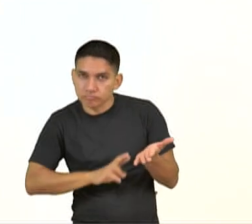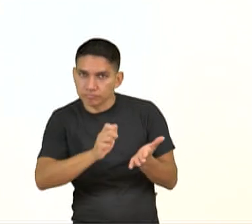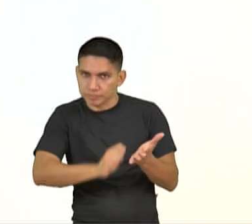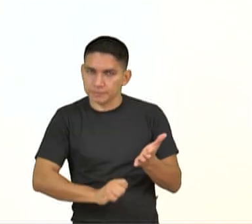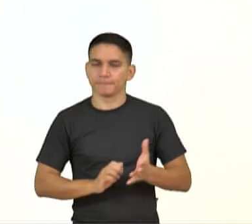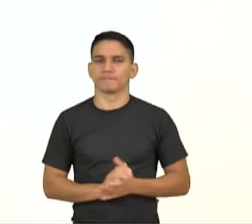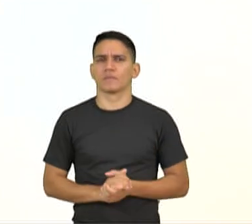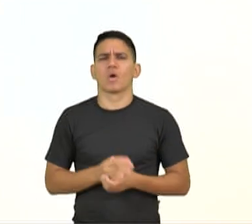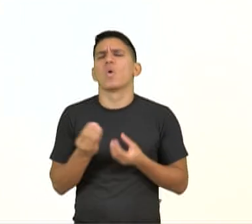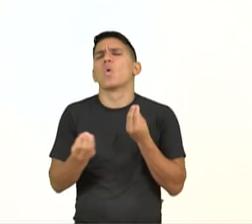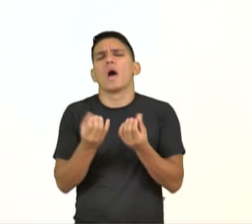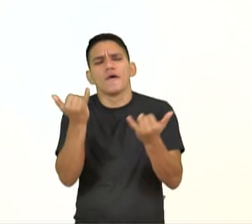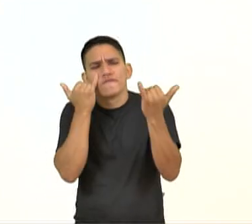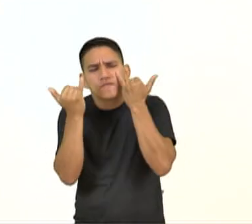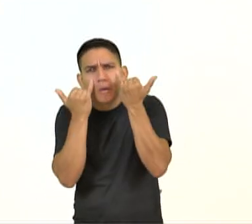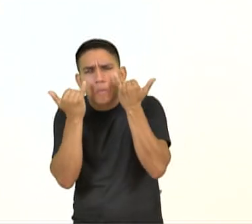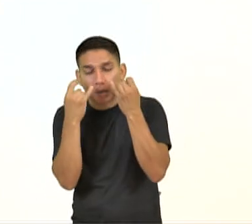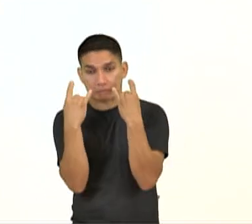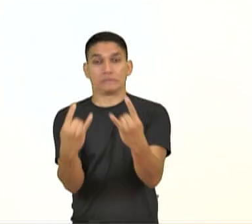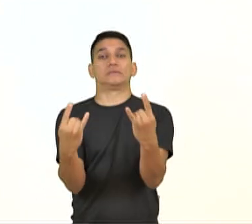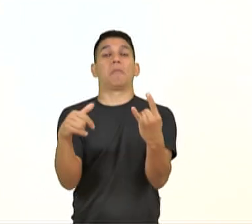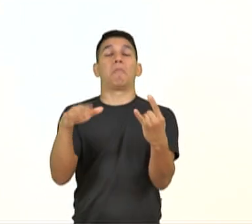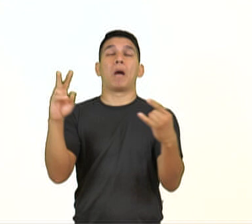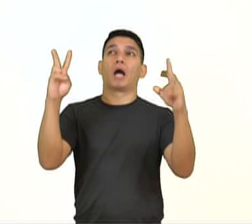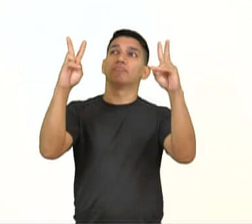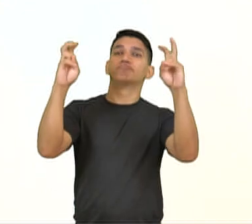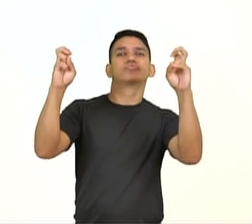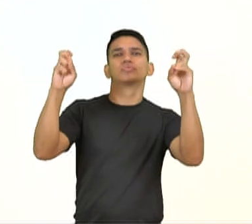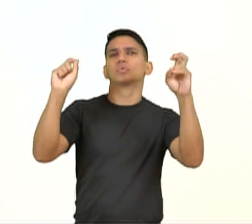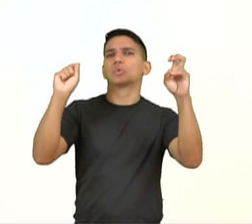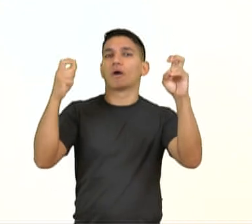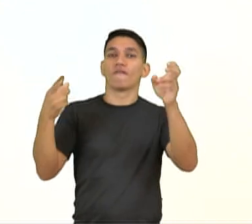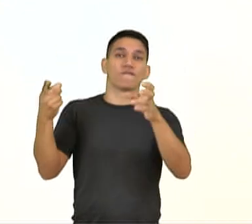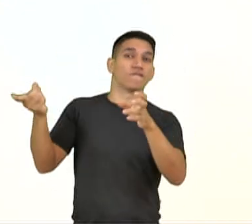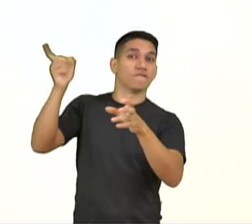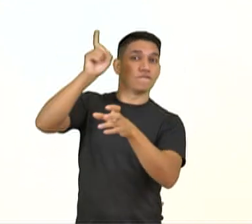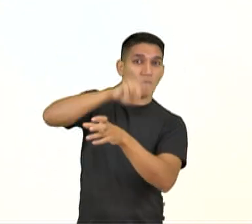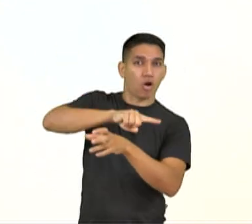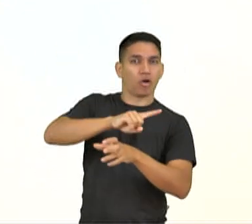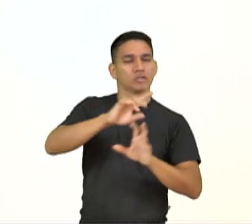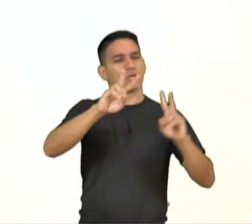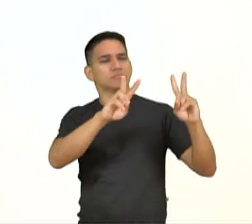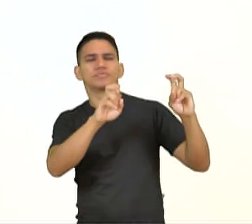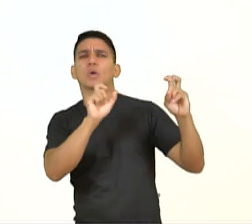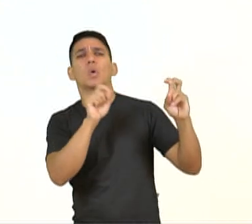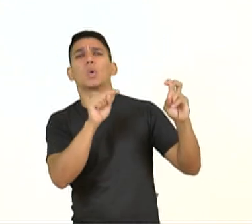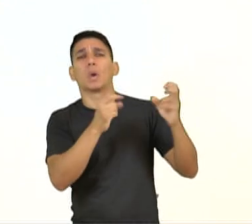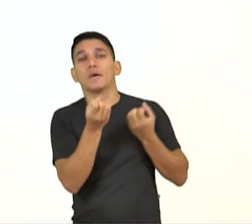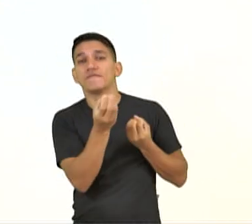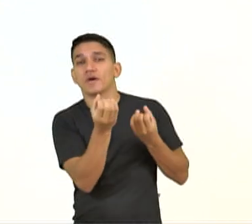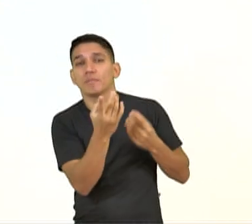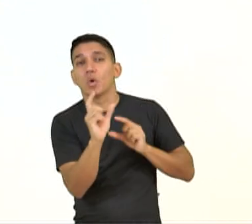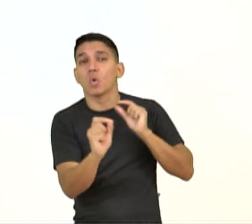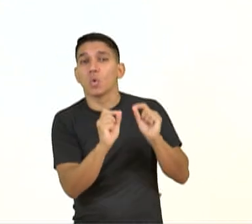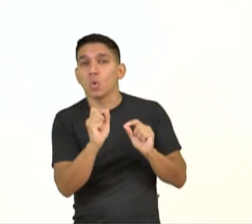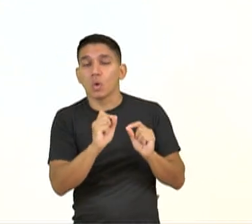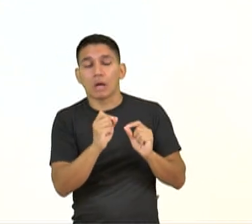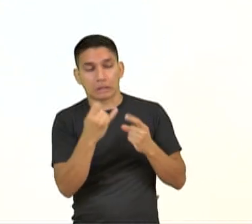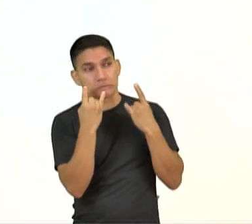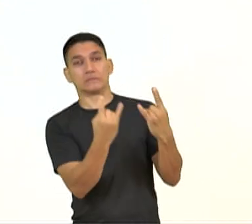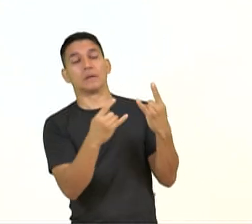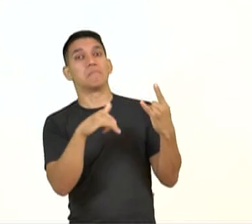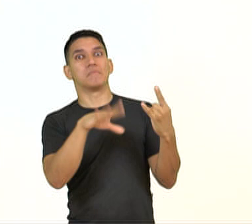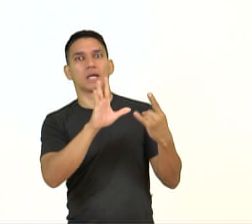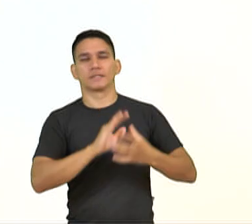informações chamam mais atenção no título? Então, você vai ter que recuperar o título dessa notícia para poder responder essa